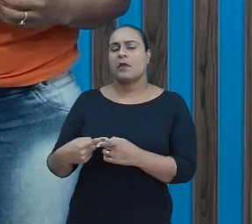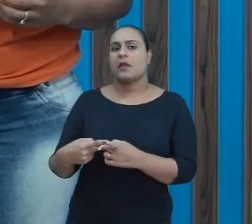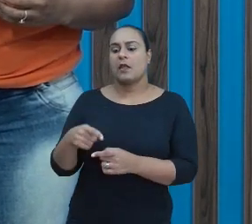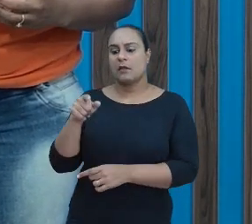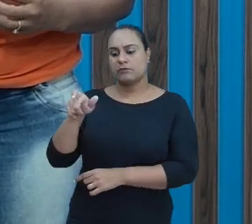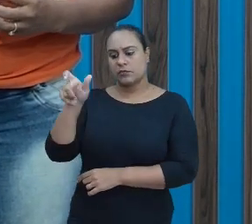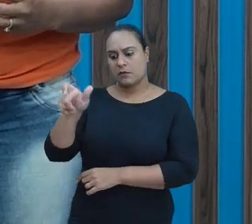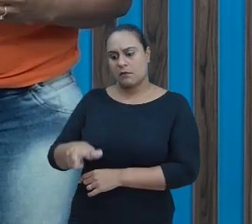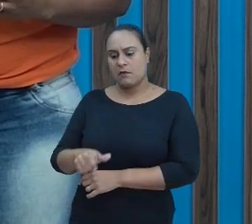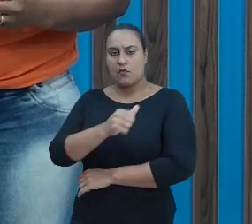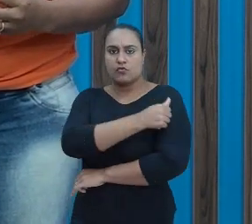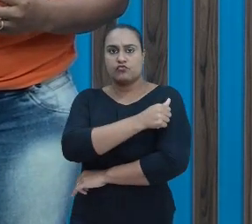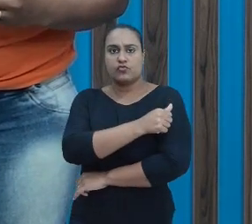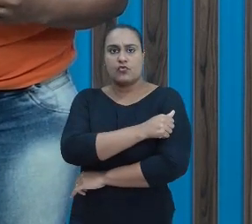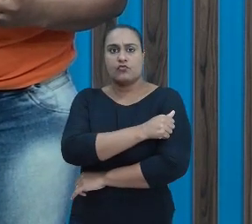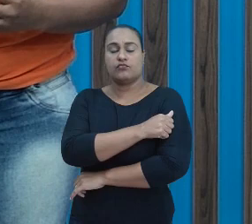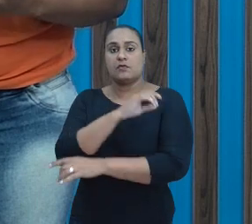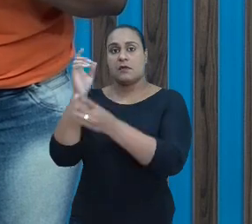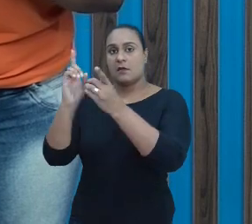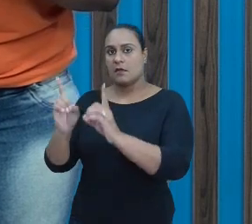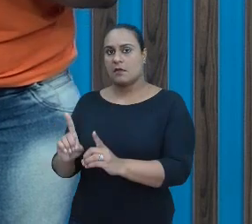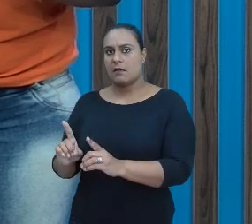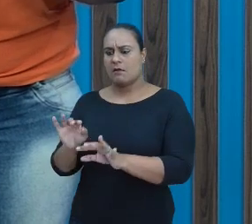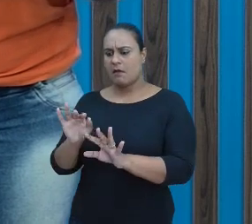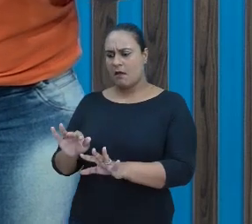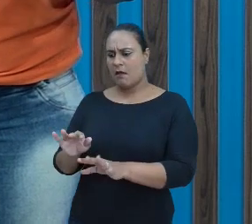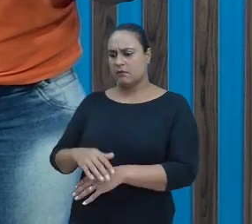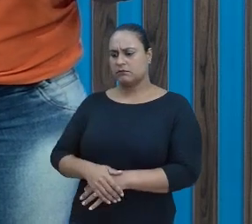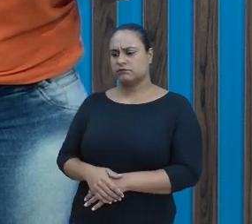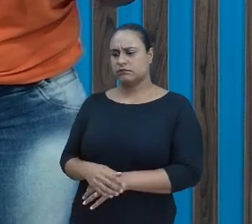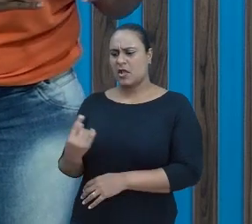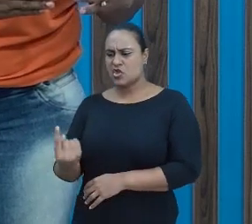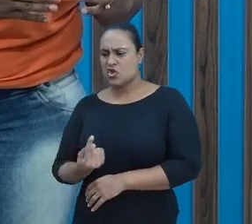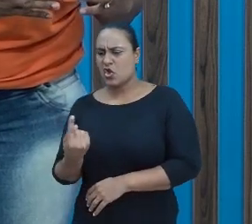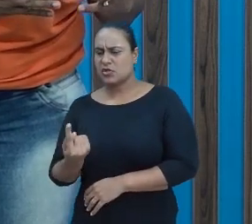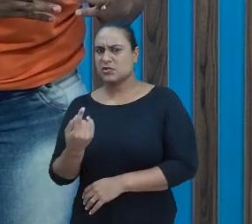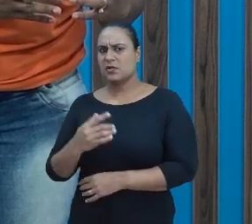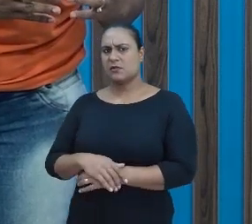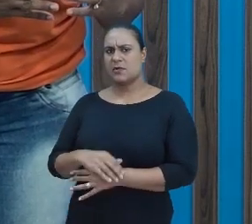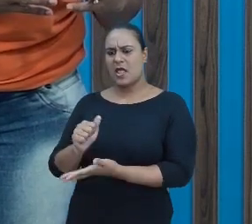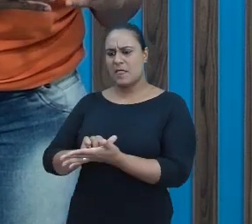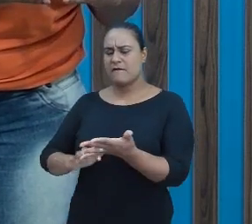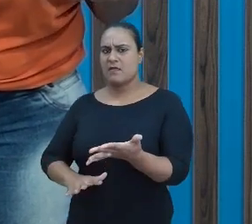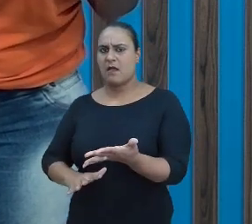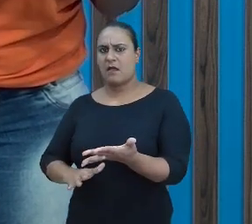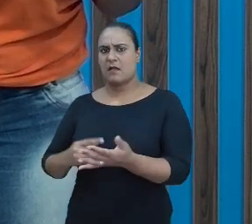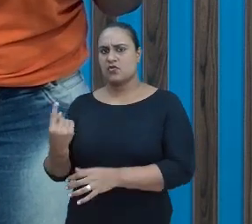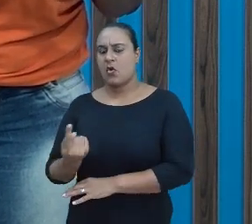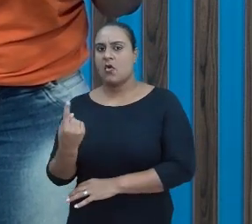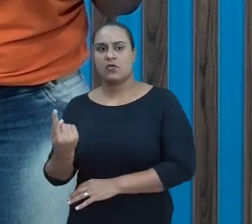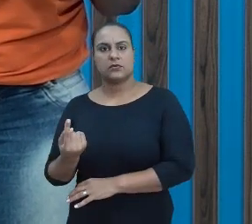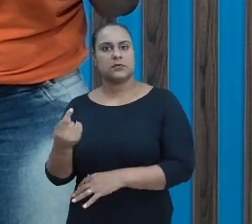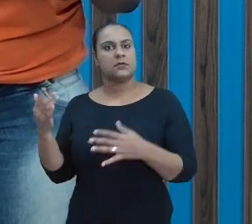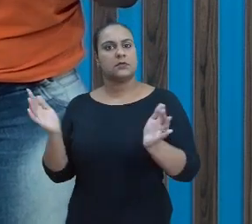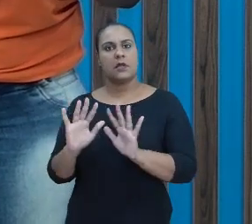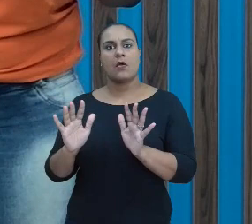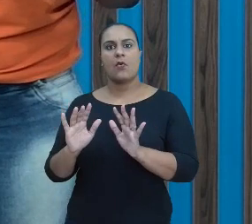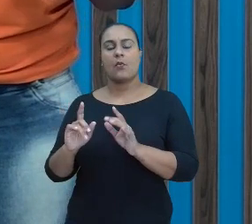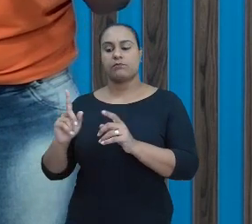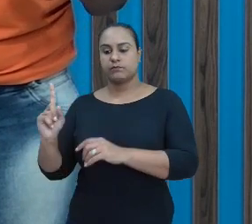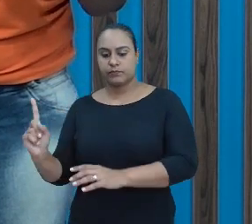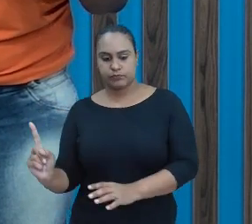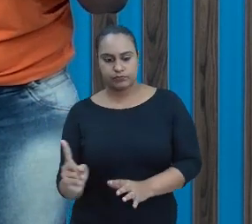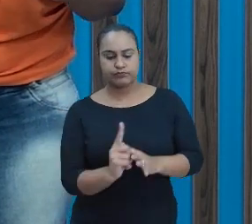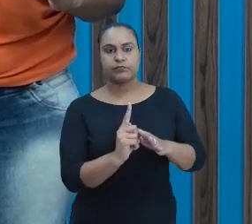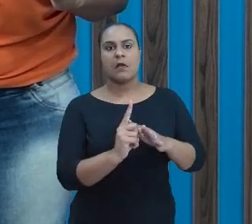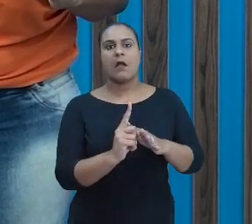alguma deficiência que ele vai ser trabalhado de maneira isolada ali no cantinho. Não, ele precisa estar fazendo parte do